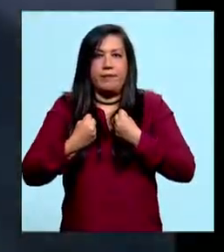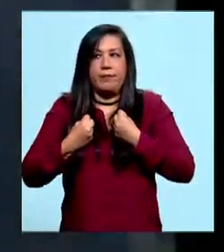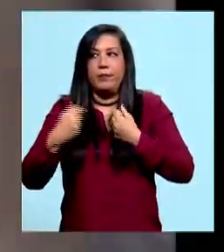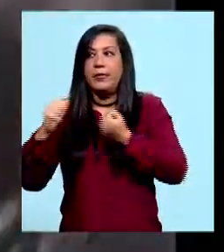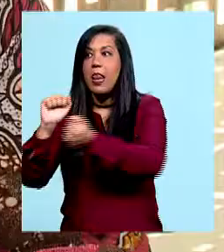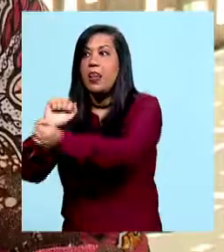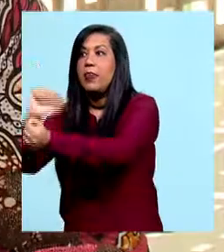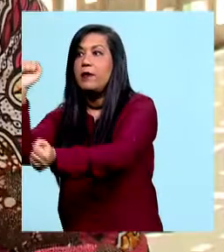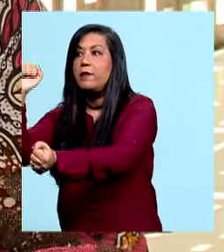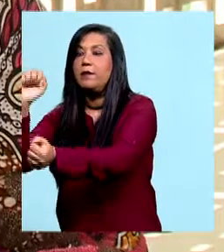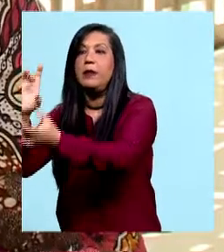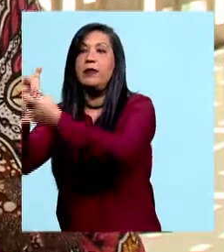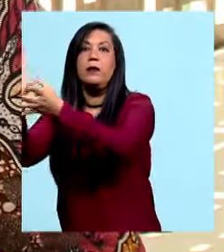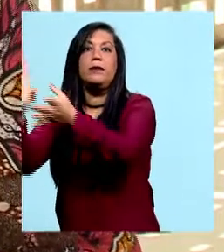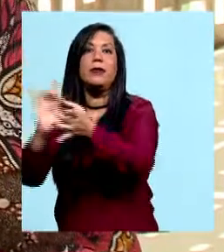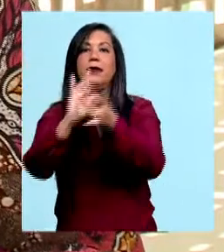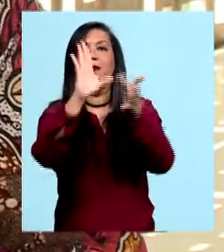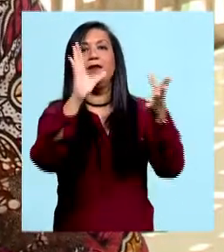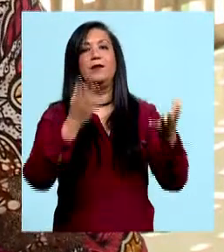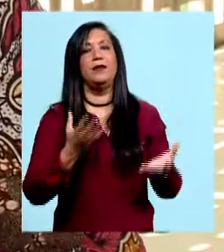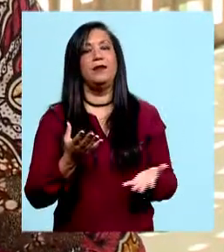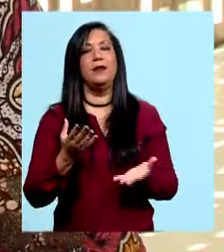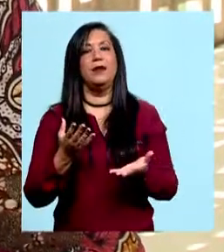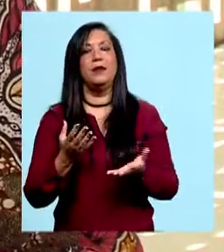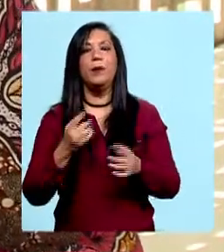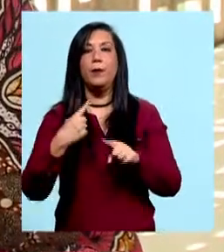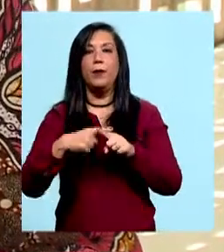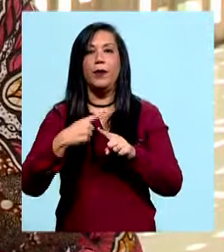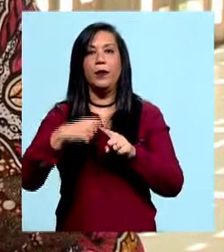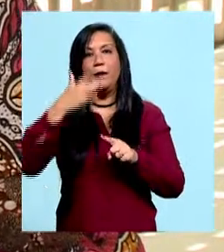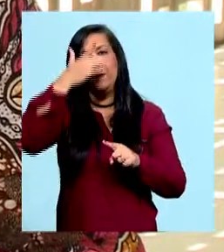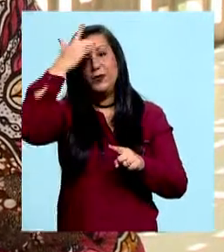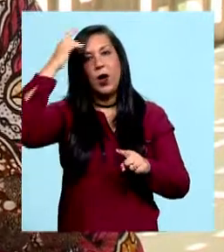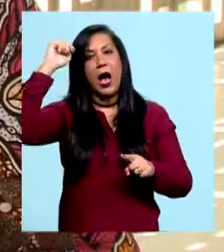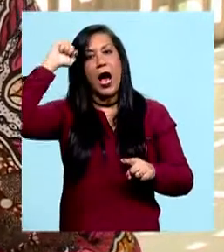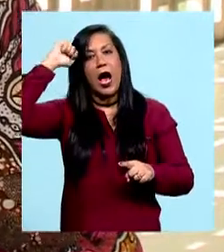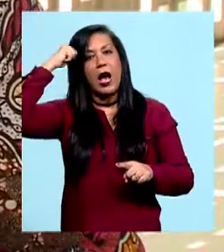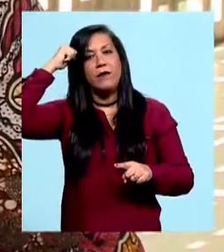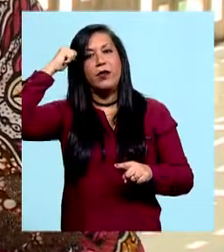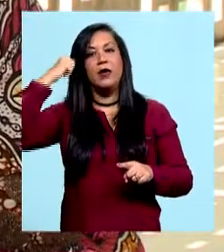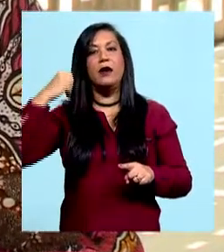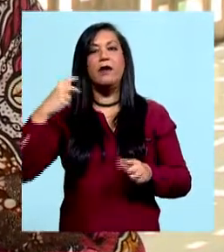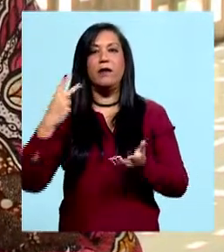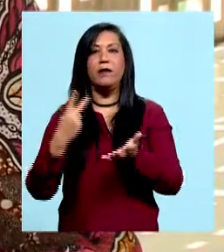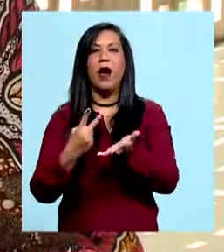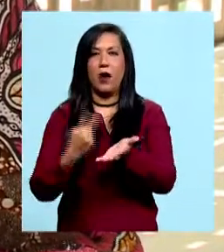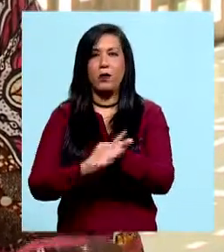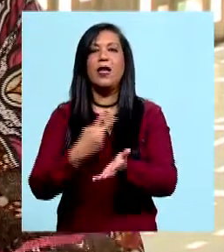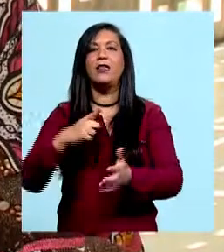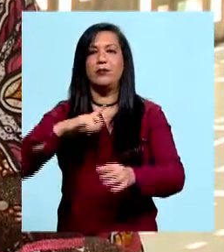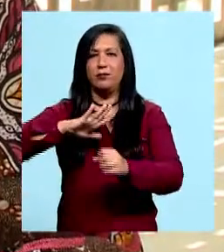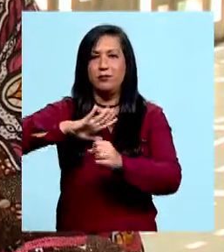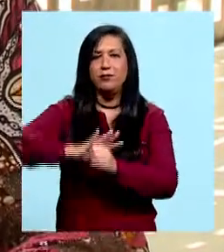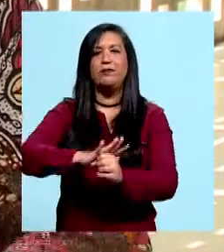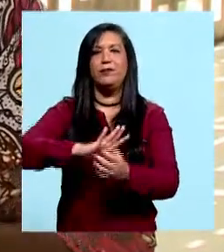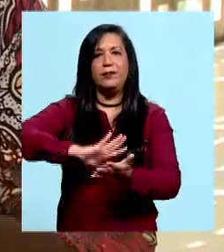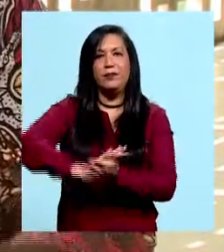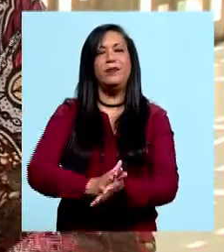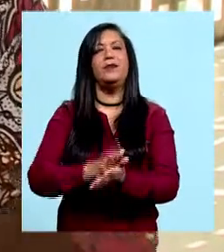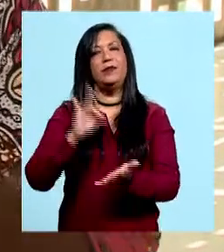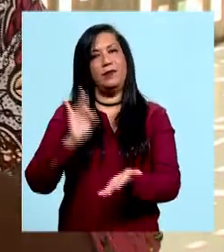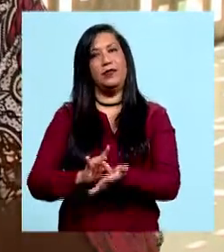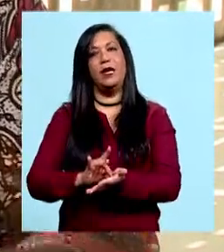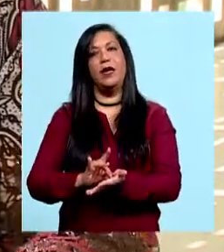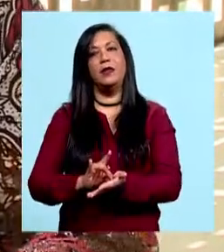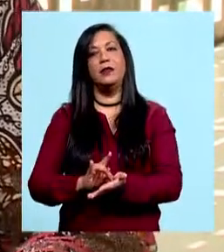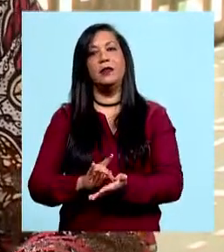própria liberdade. Então, não é verdade que os africanos não vivem a realidade do racismo. Vivem. Por exemplo,